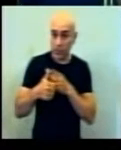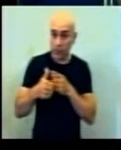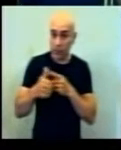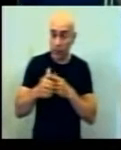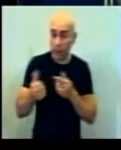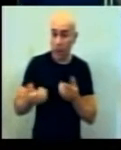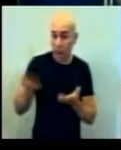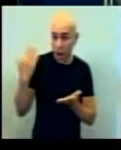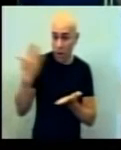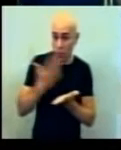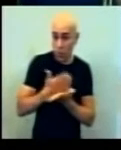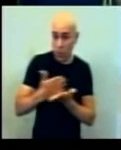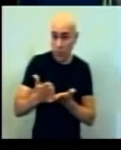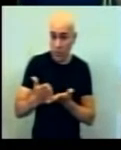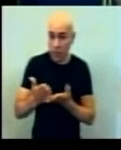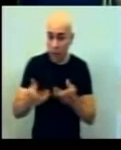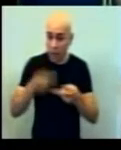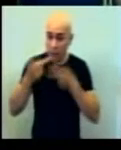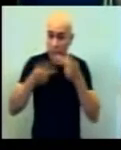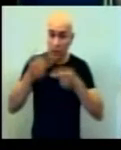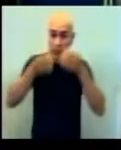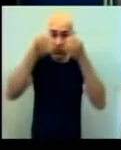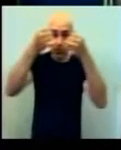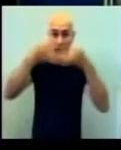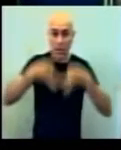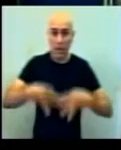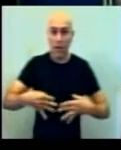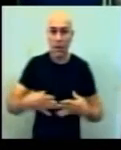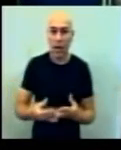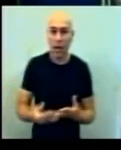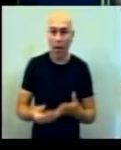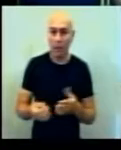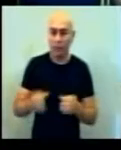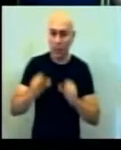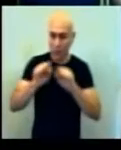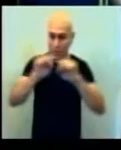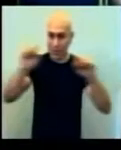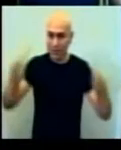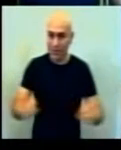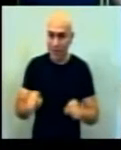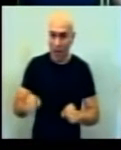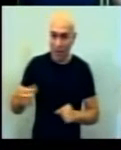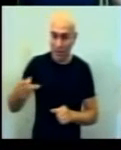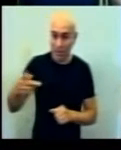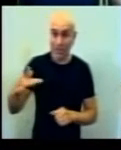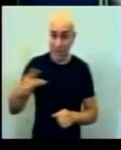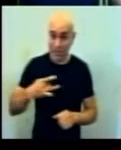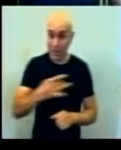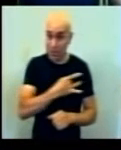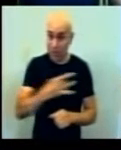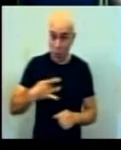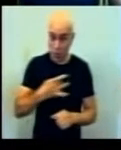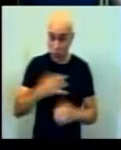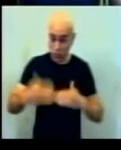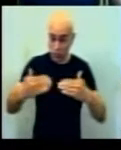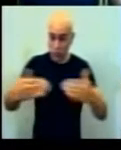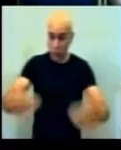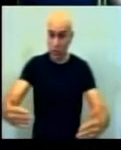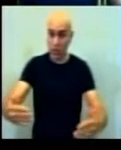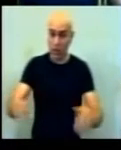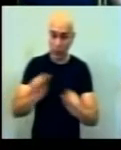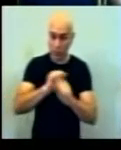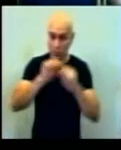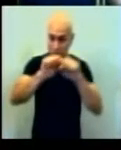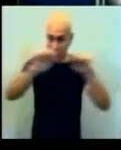Primeiramente, antes de iniciar, já quero falar para vocês que o sistema do Ministério da Saúde, eSUS-VE, que é um sistema